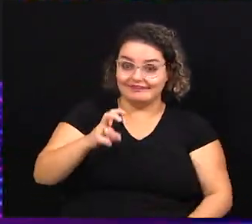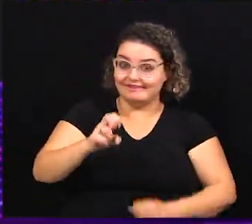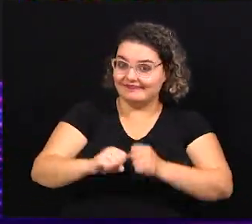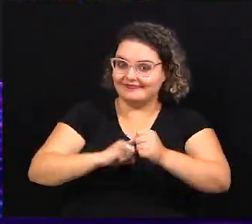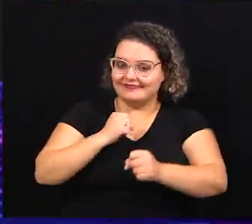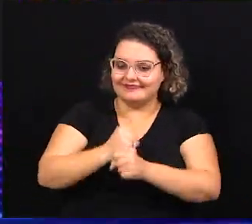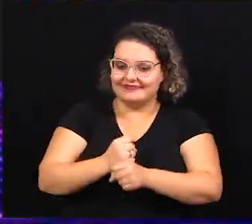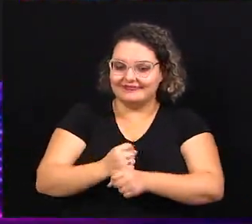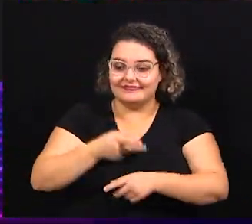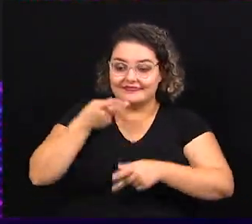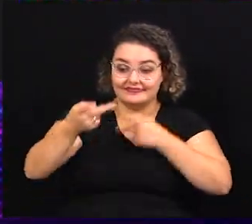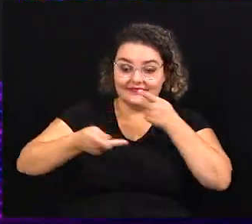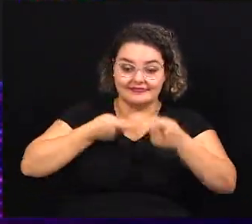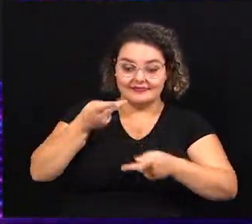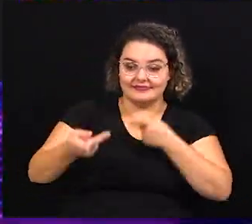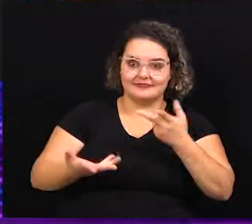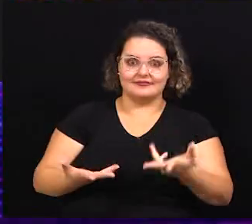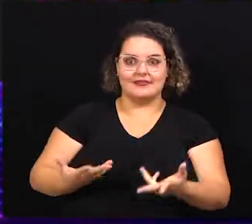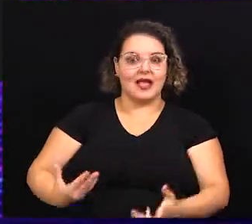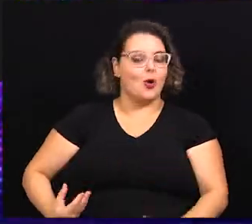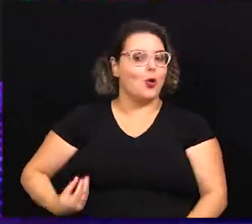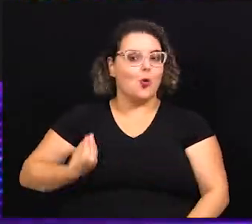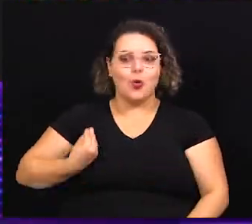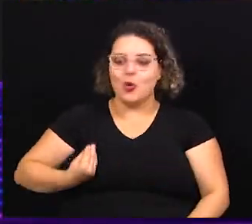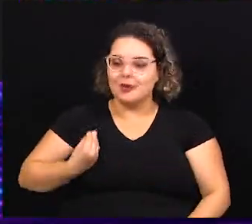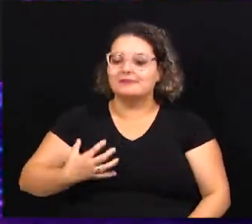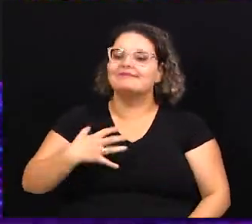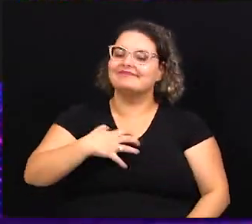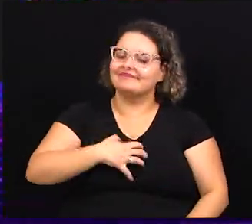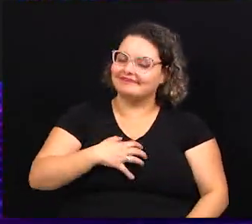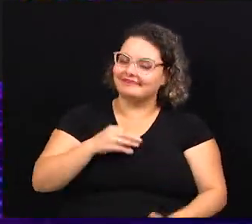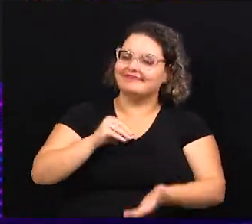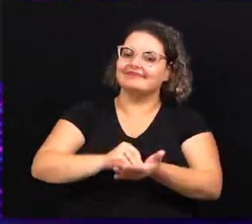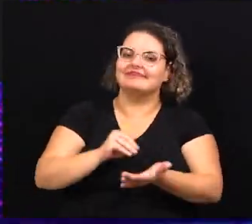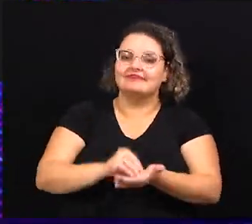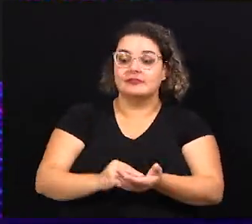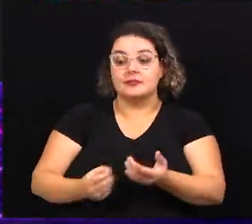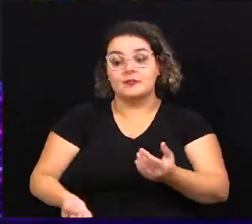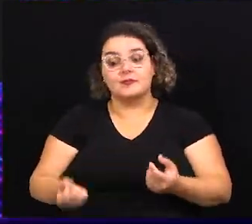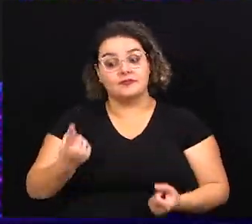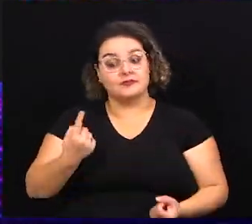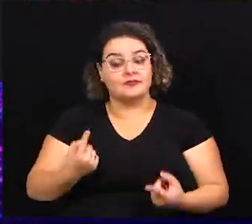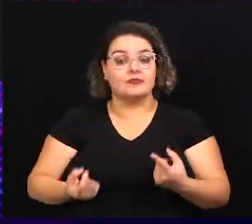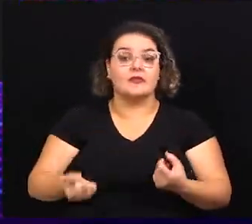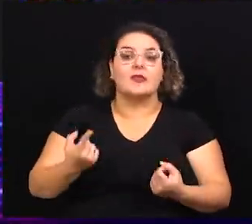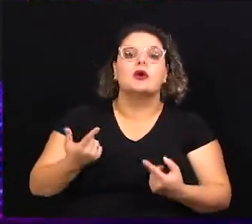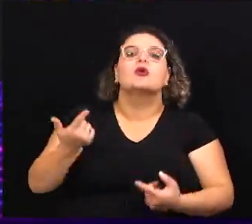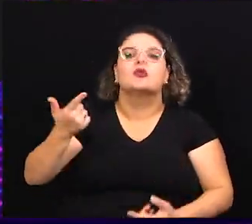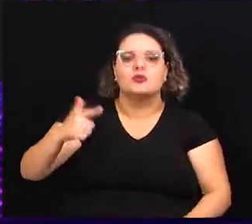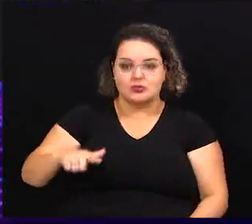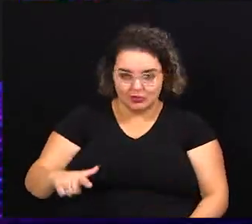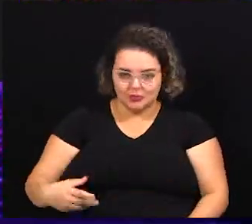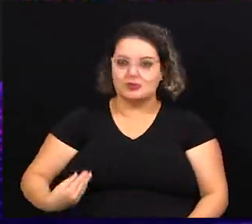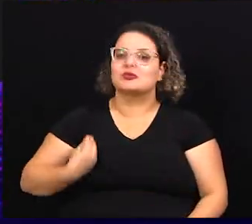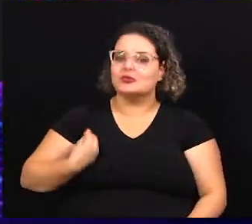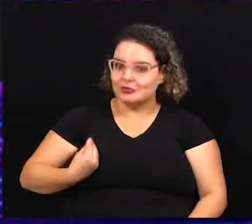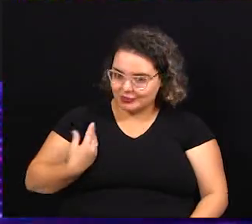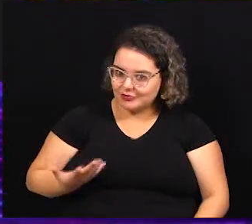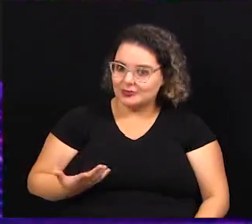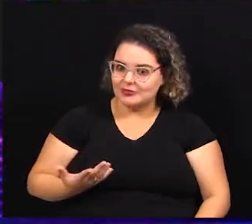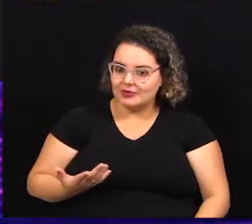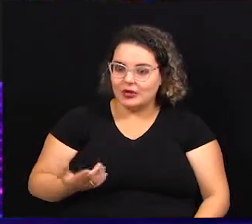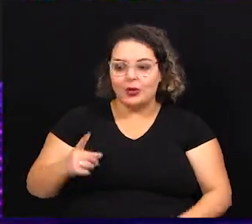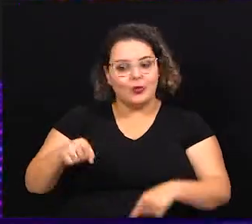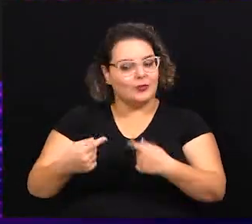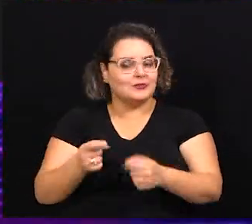E alguns leitores que terminaram comentam comigo que eles são muito vivos e sentem falta deles. Alguns deles saem inteiros e vivos dessa